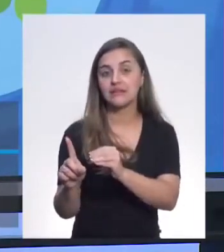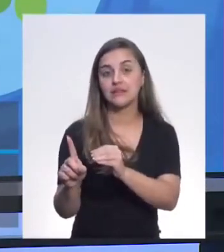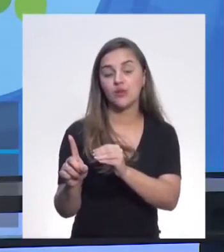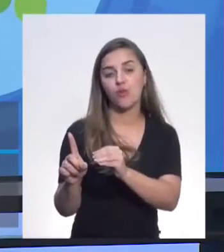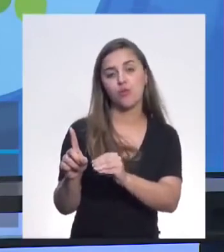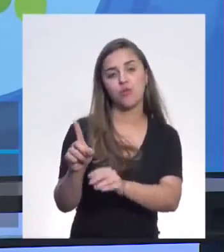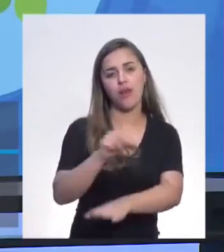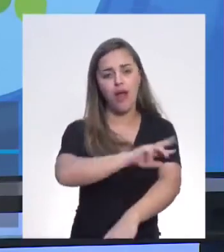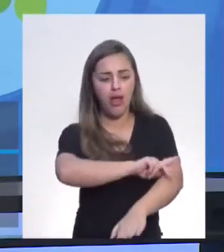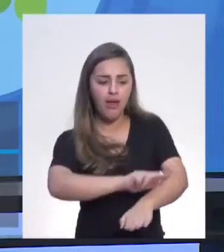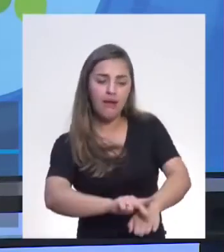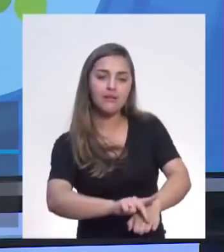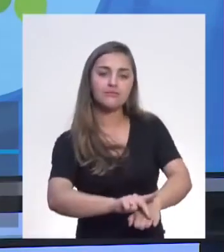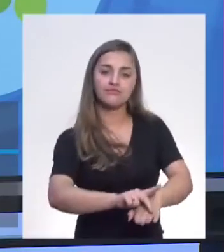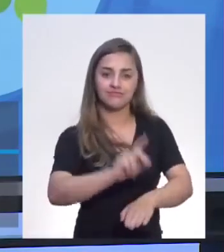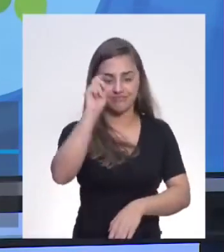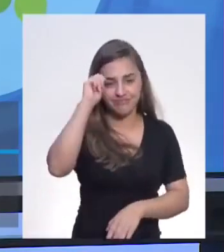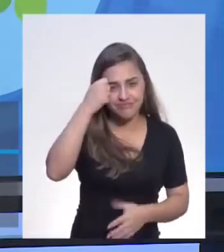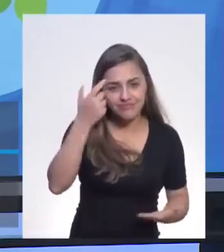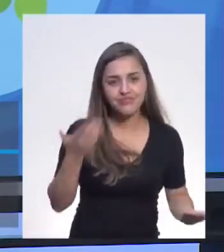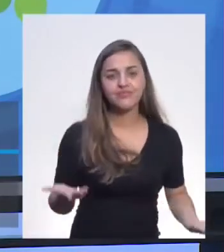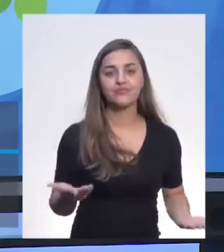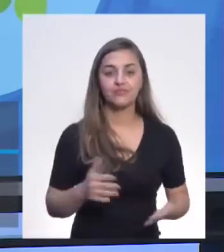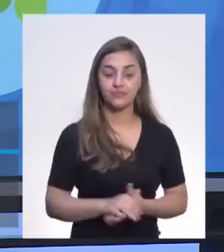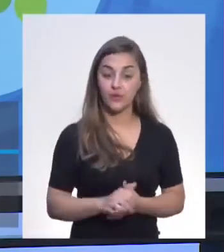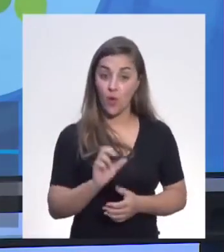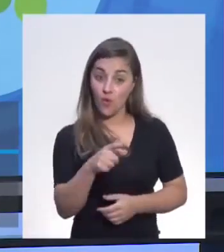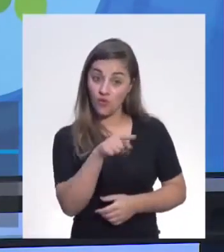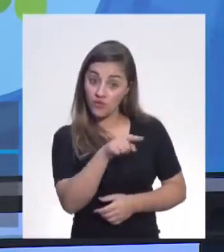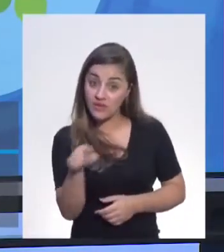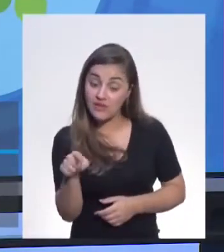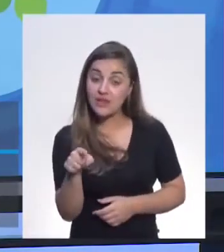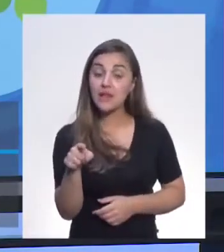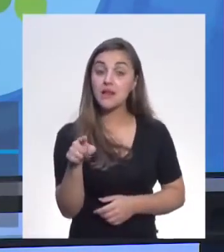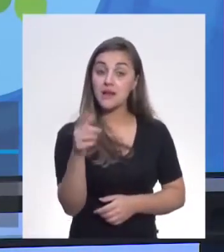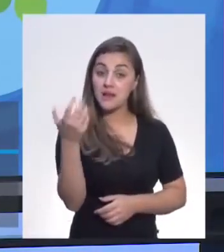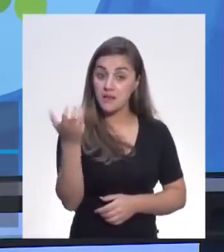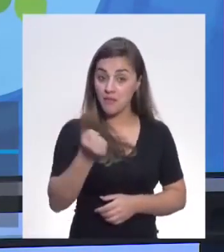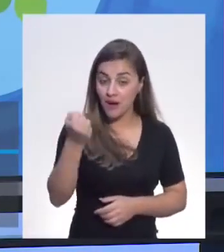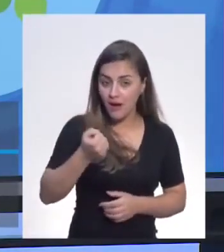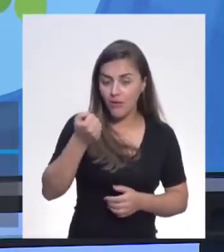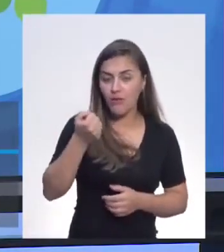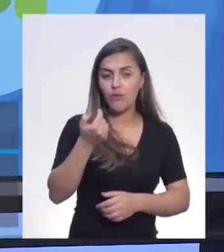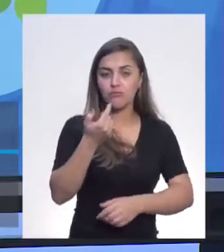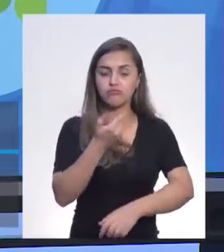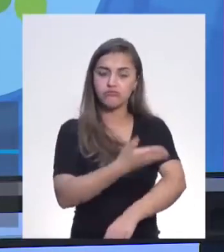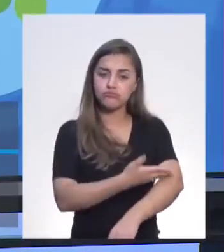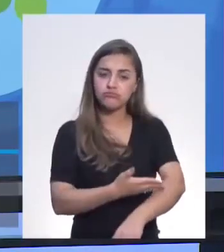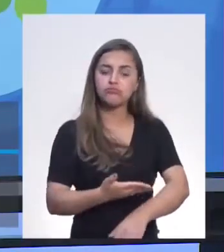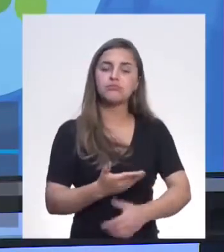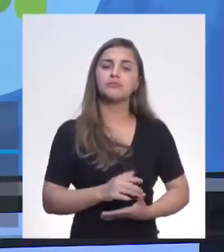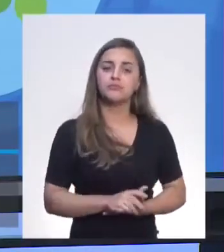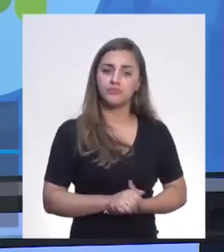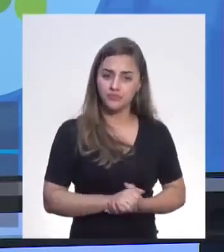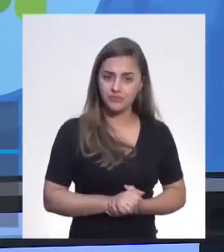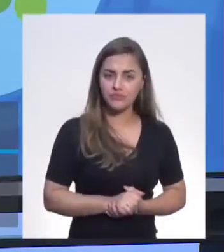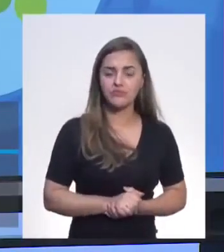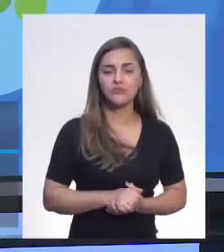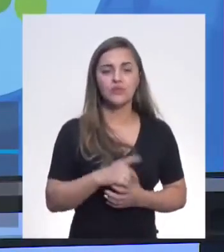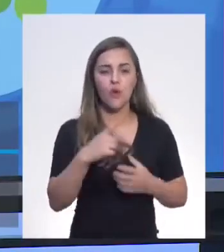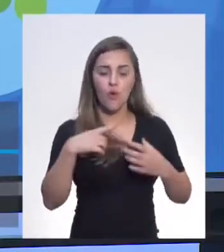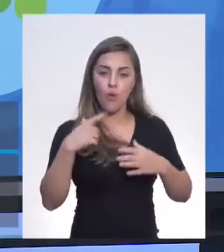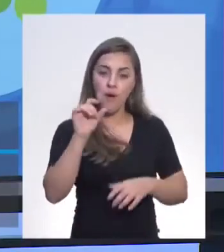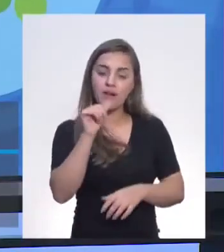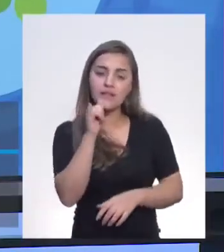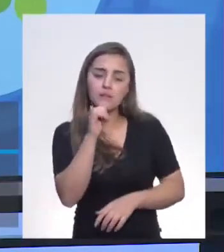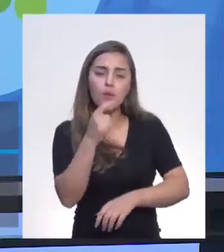Ou será que você, que é branco, que foi abordado, não foi abordado porque você tinha uma tatuagem ali que a galera tem preconceito? Ou que é de um